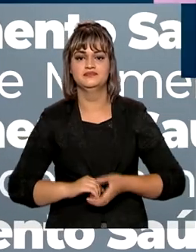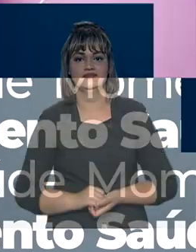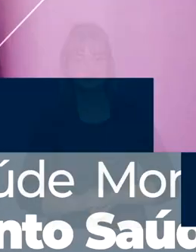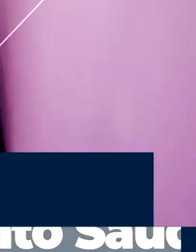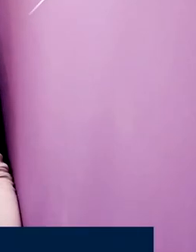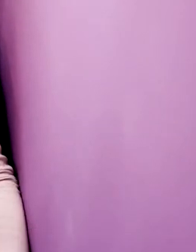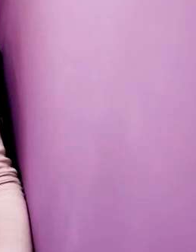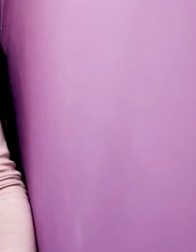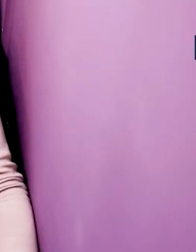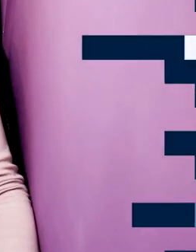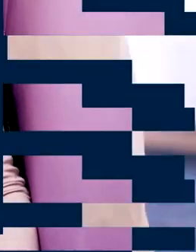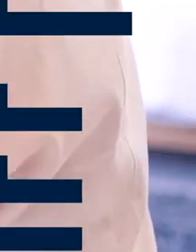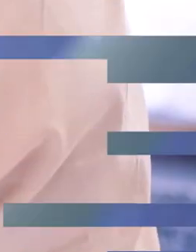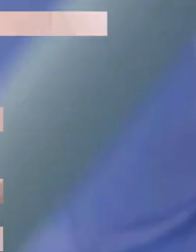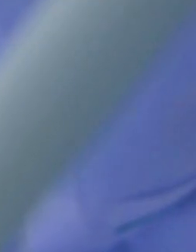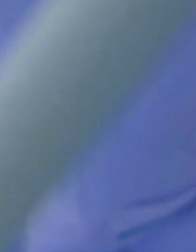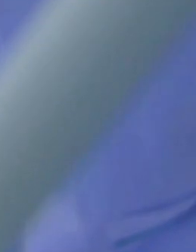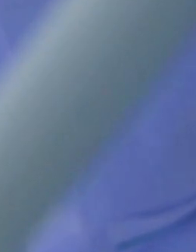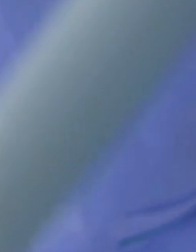o